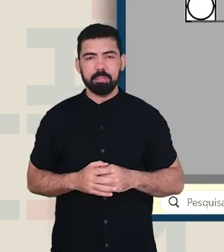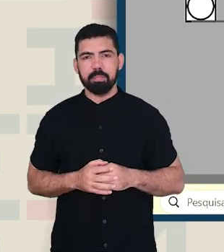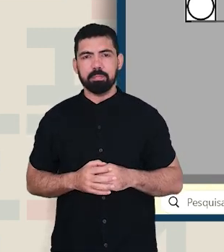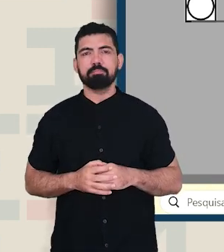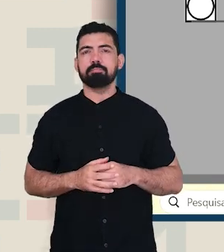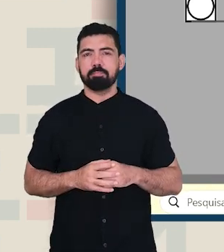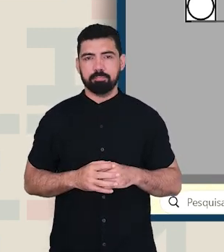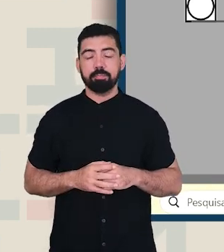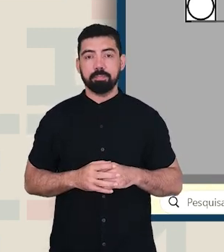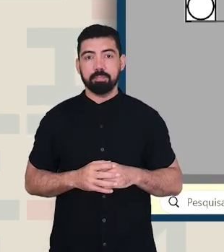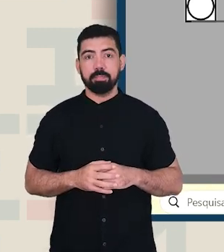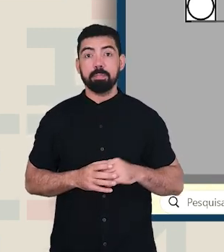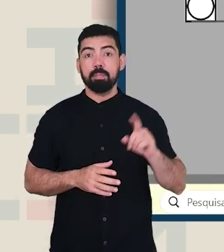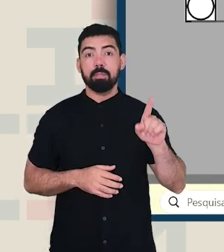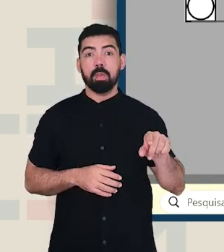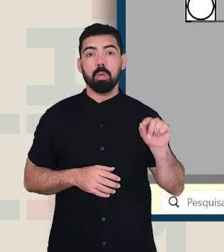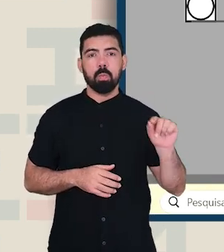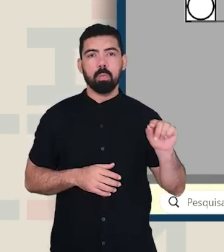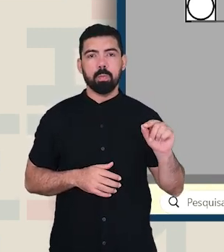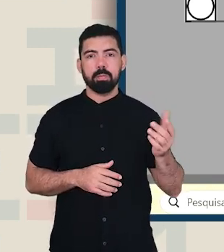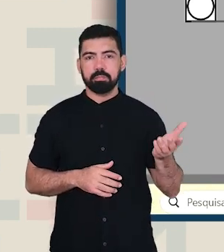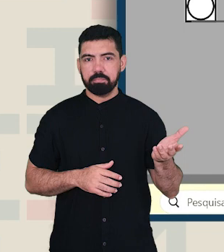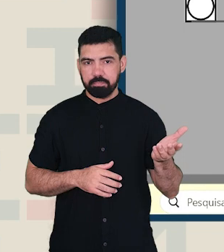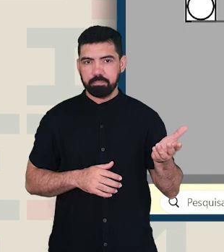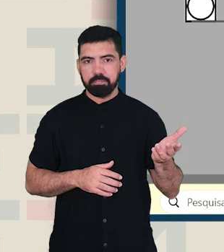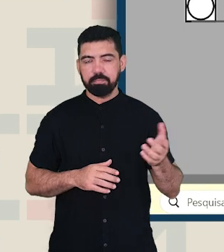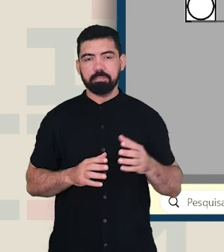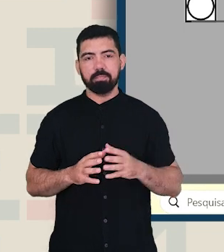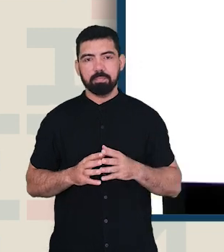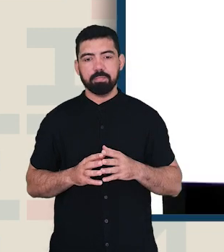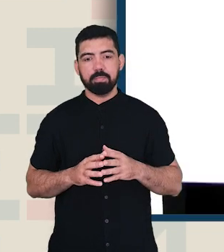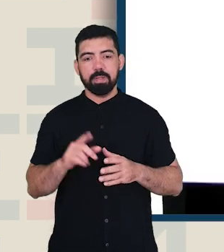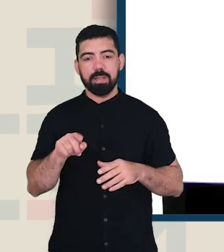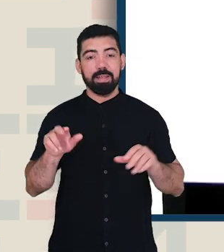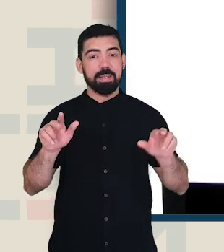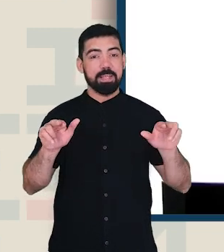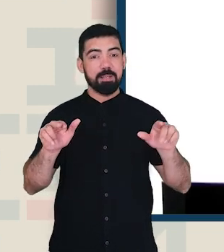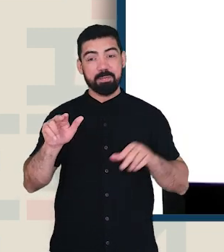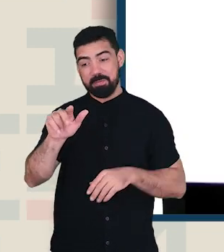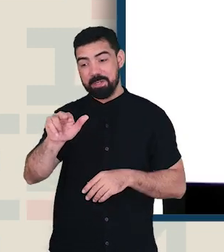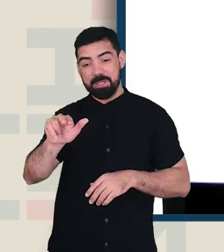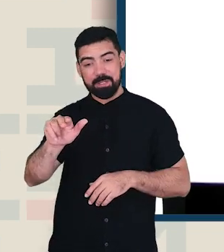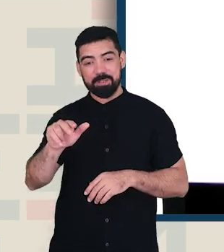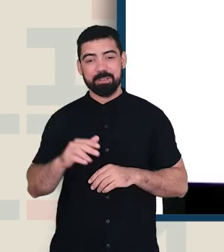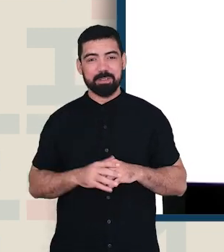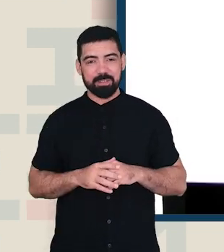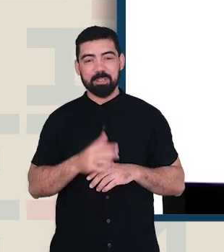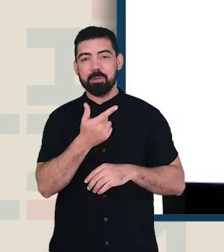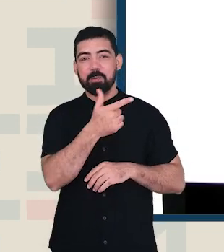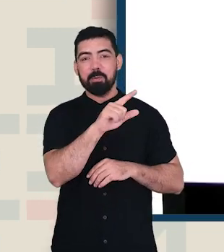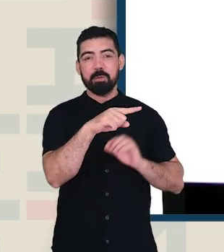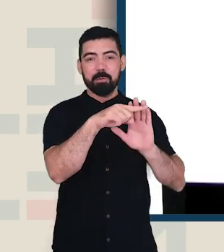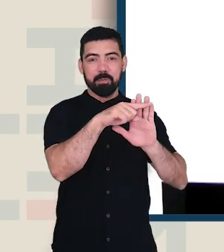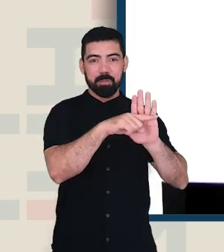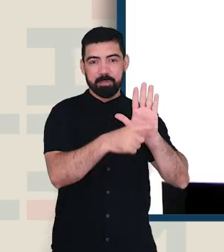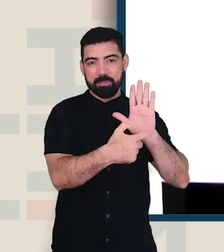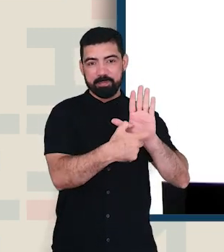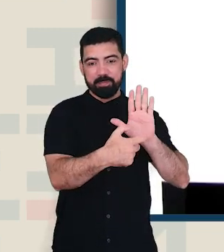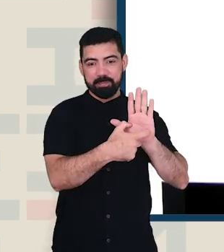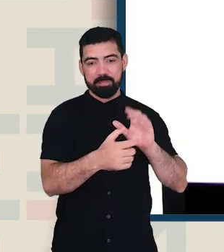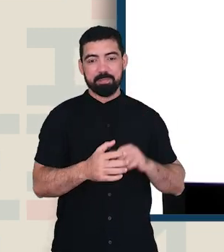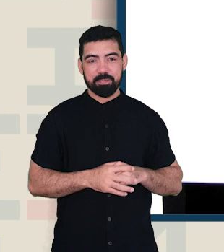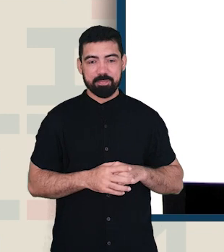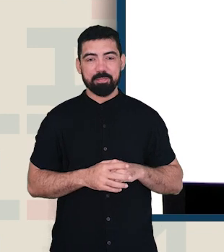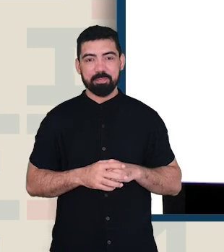e é basicamente o irmão de um outro programa